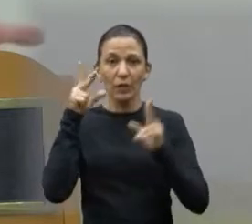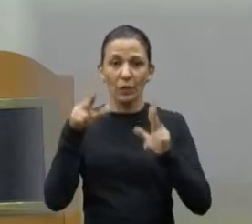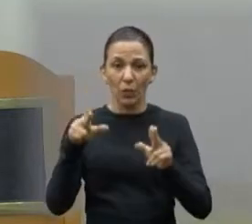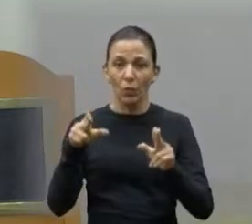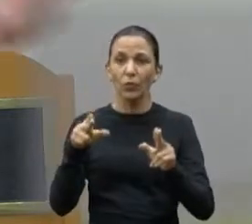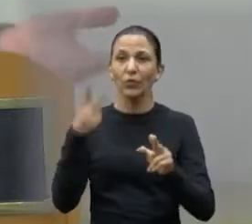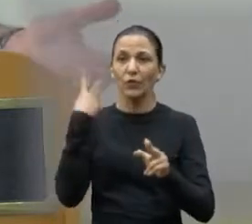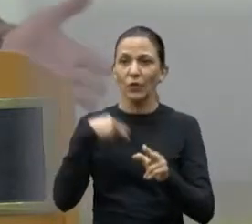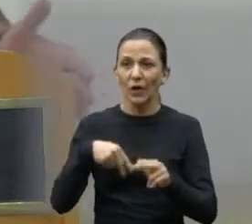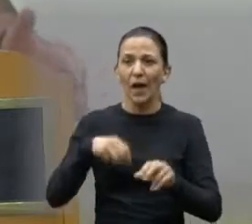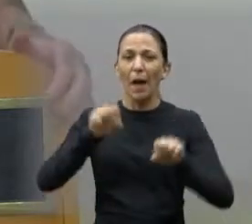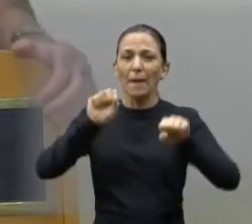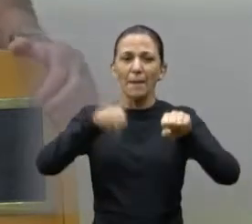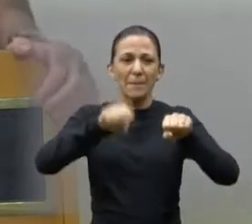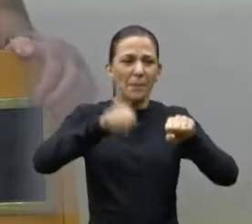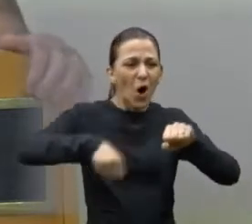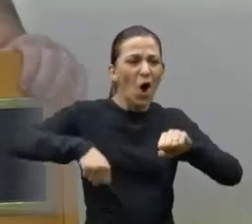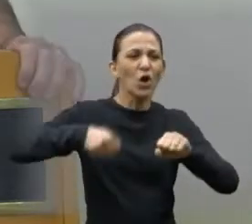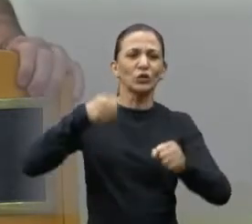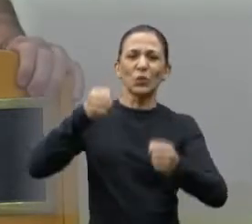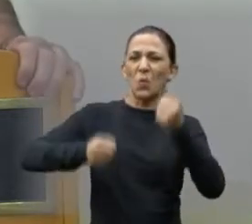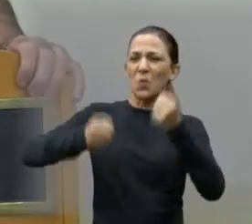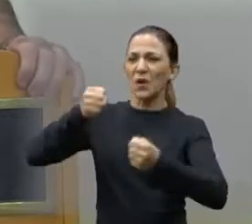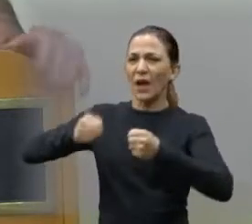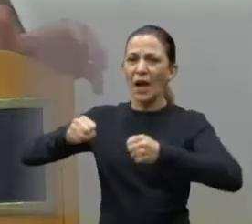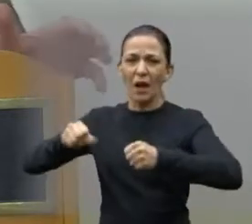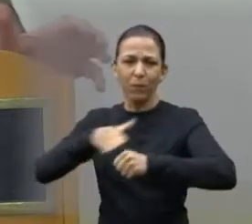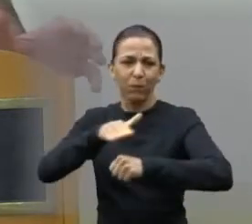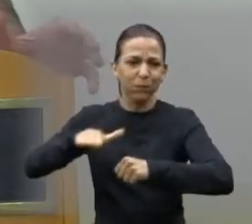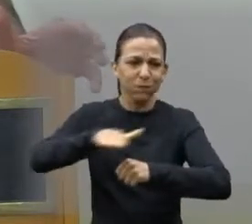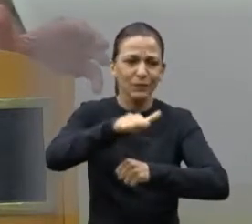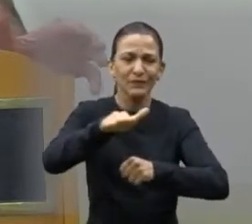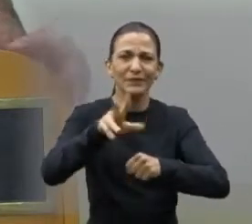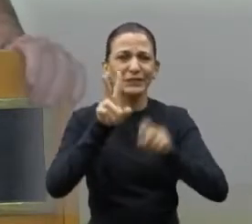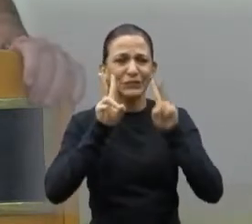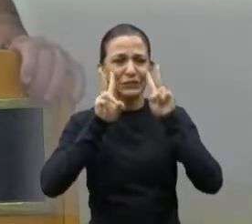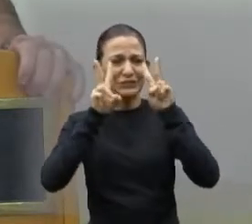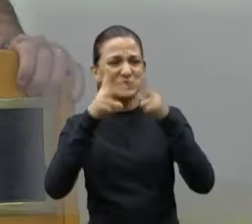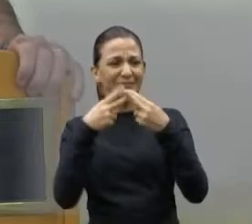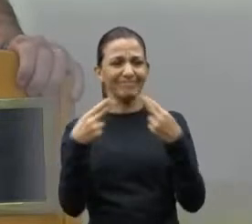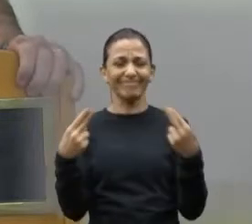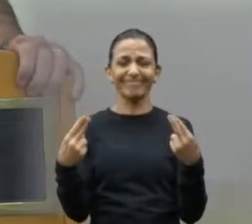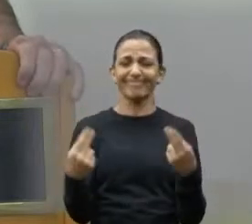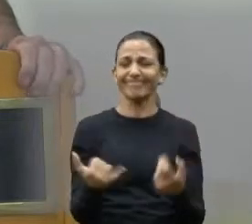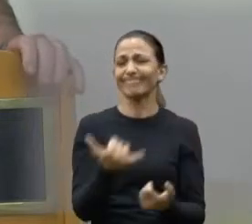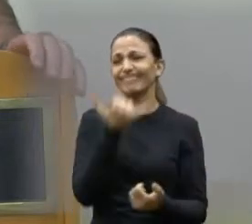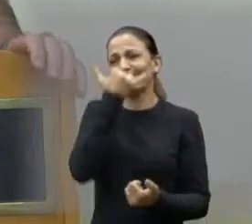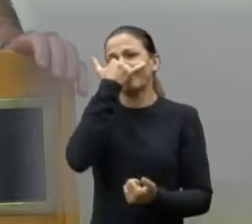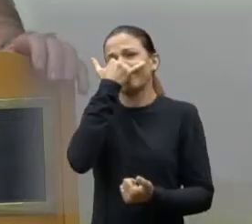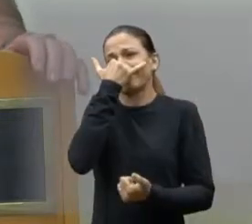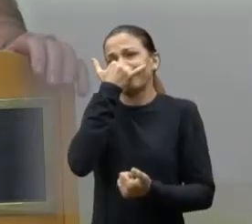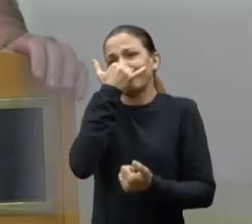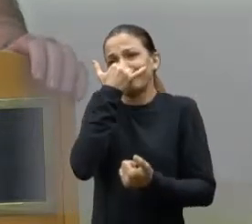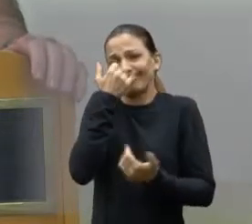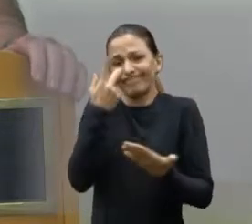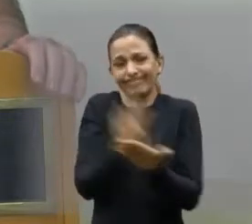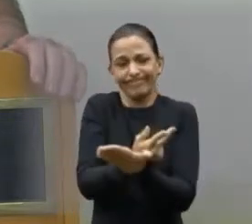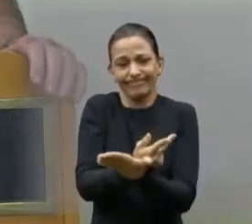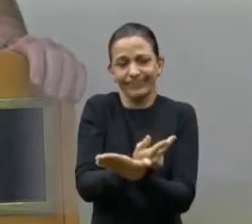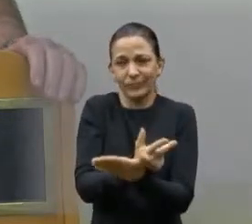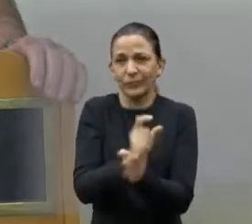anda de moto ou de carro na rua nós presenciamos cada situação que acontece